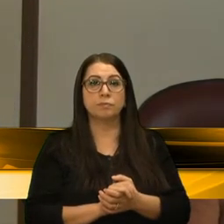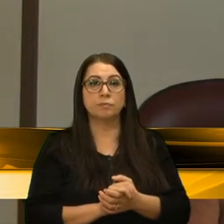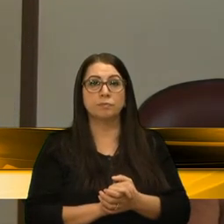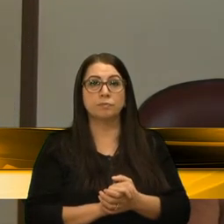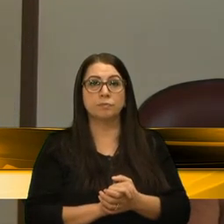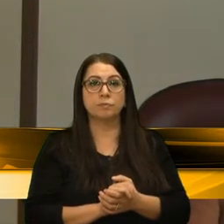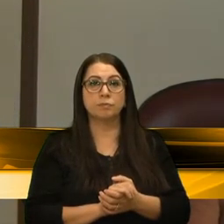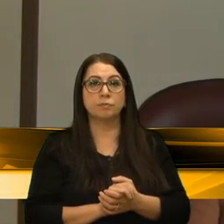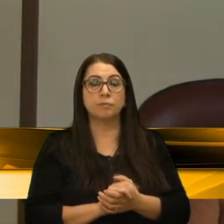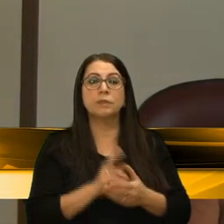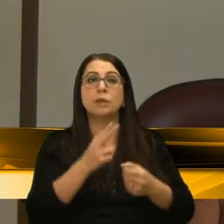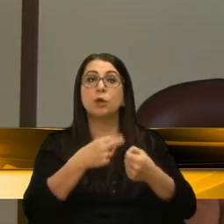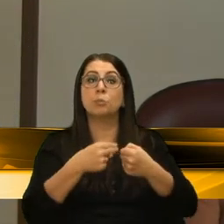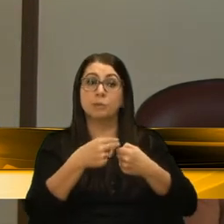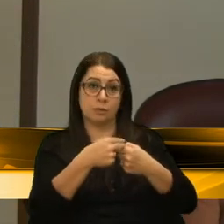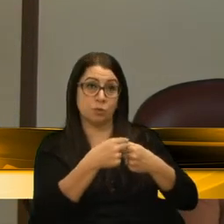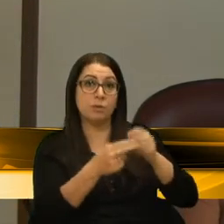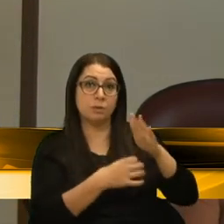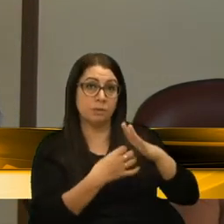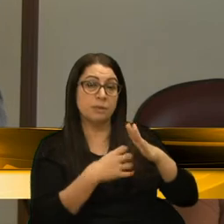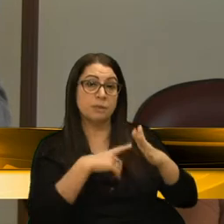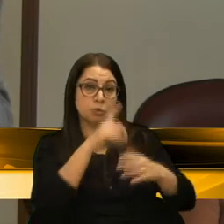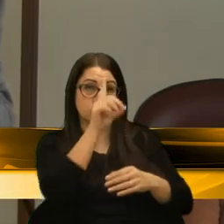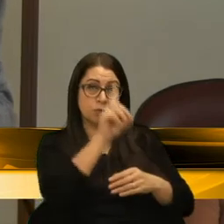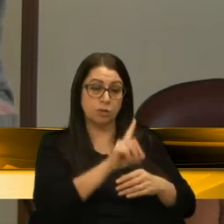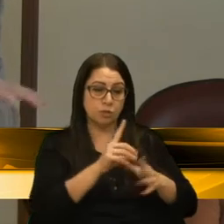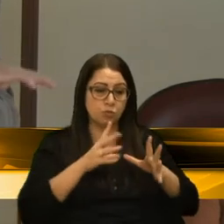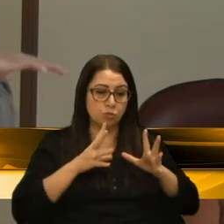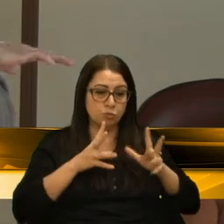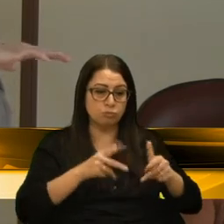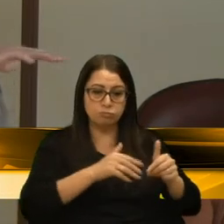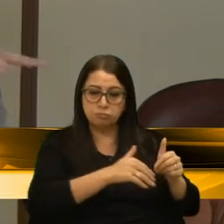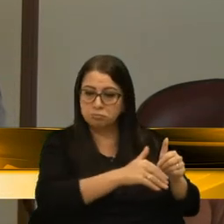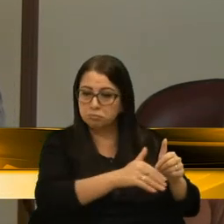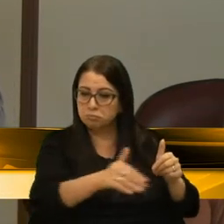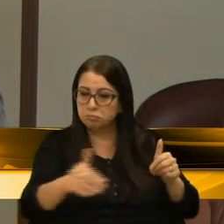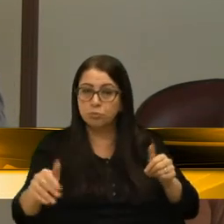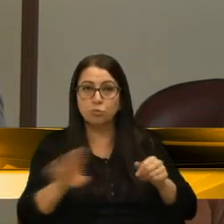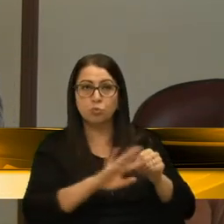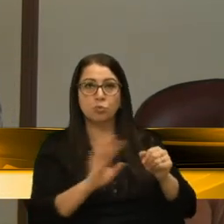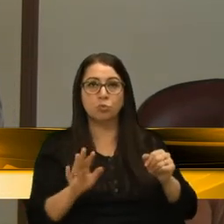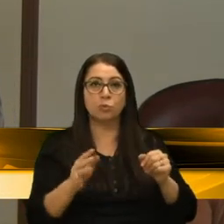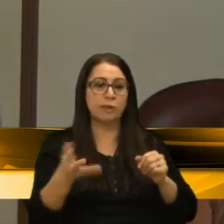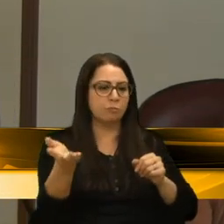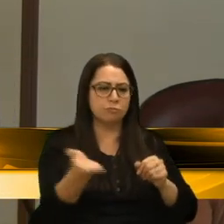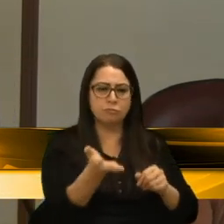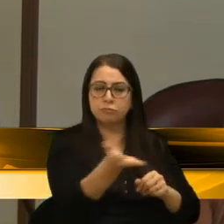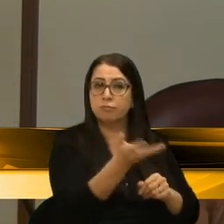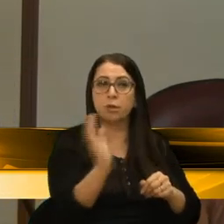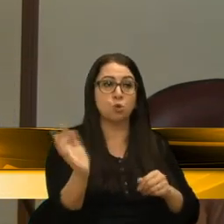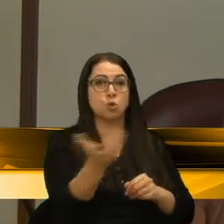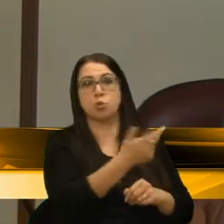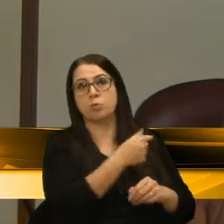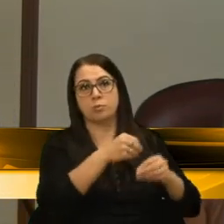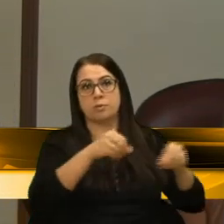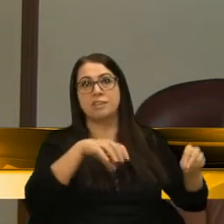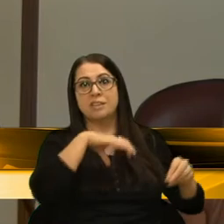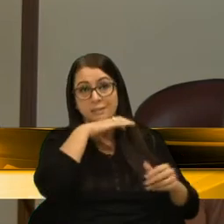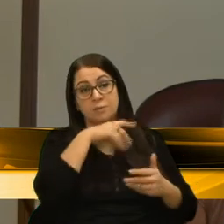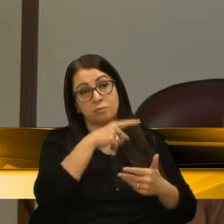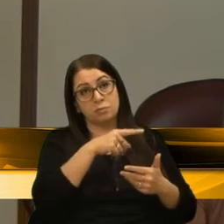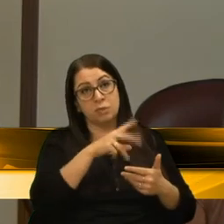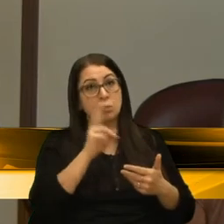a urbanizadora tem o direito de passar a máquina e pelar, como se diz, todo o terreno, que é o que